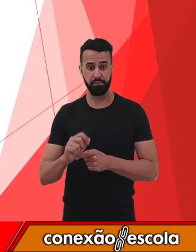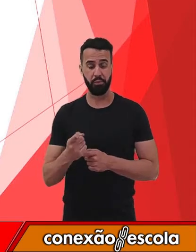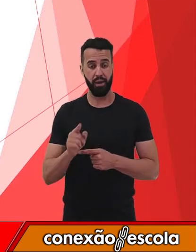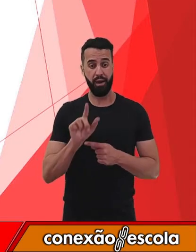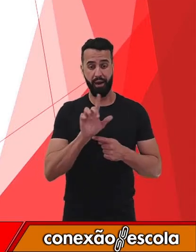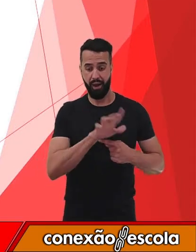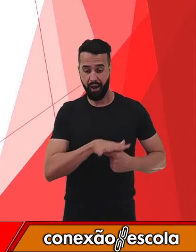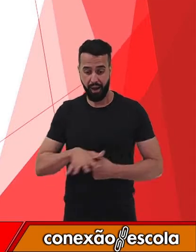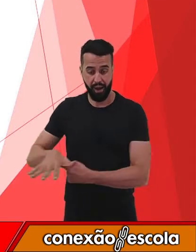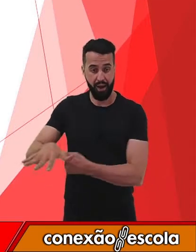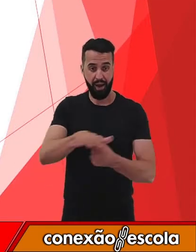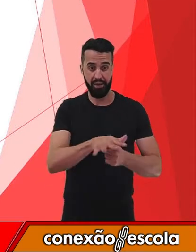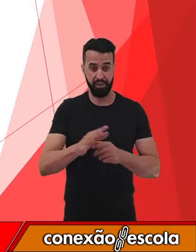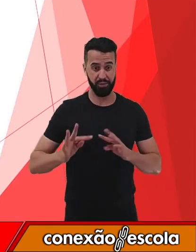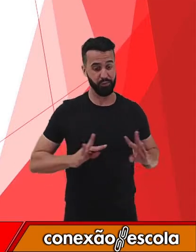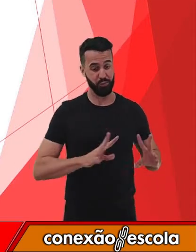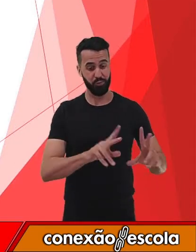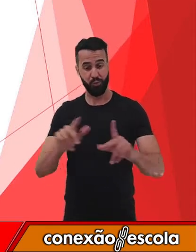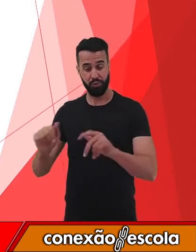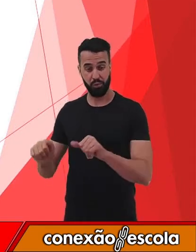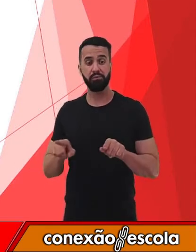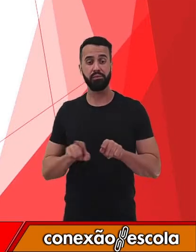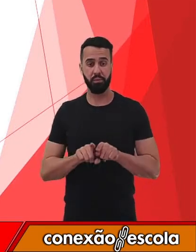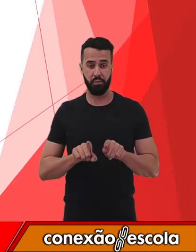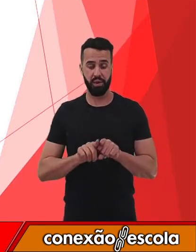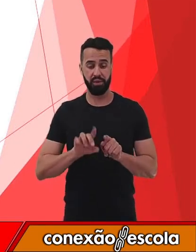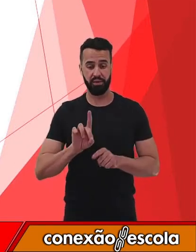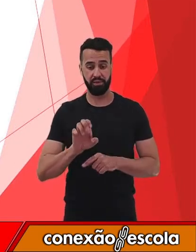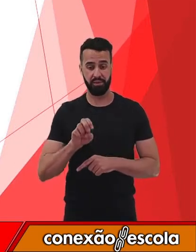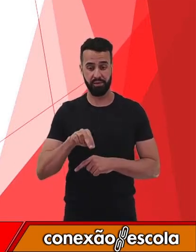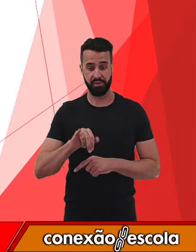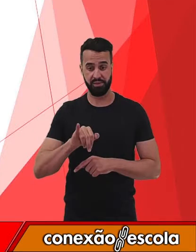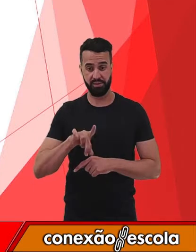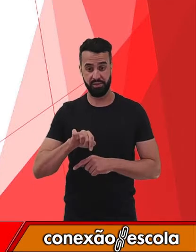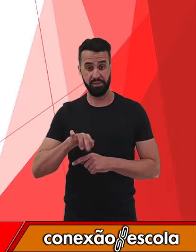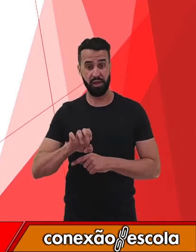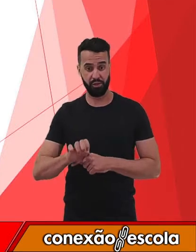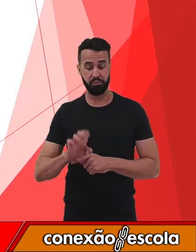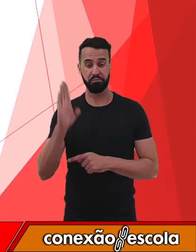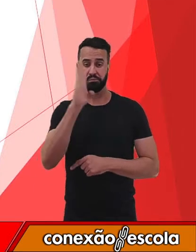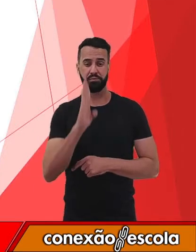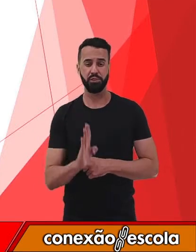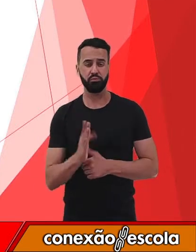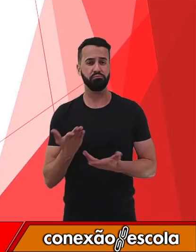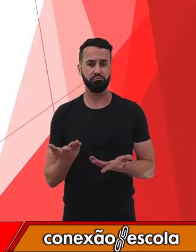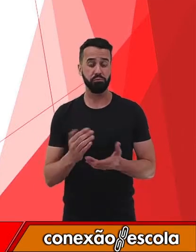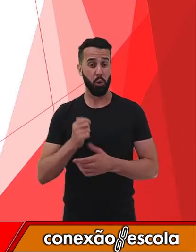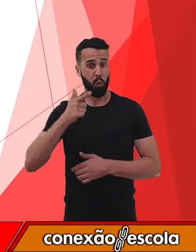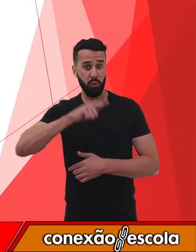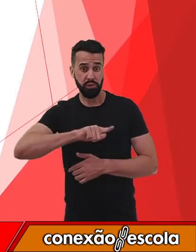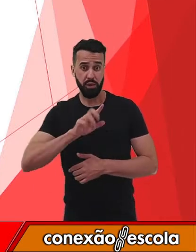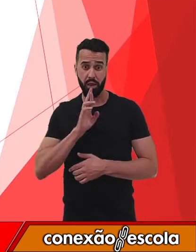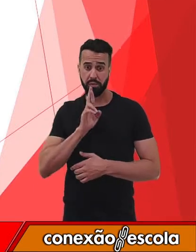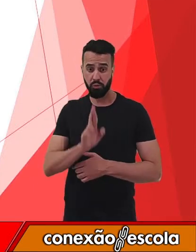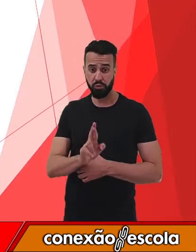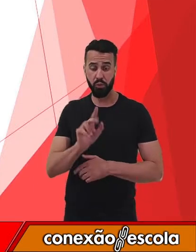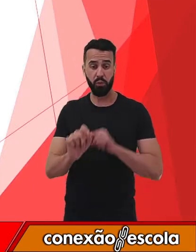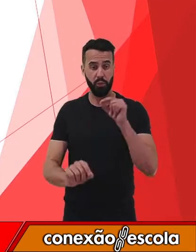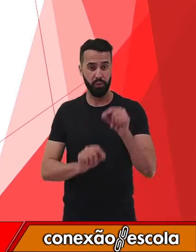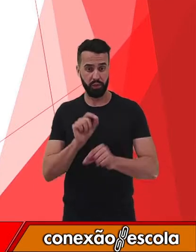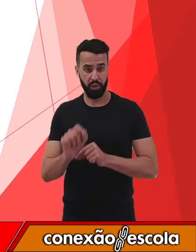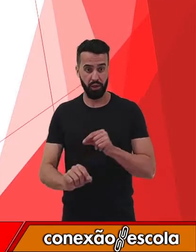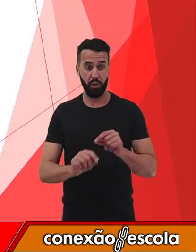densidade demográfica do Brasil. Para chegar na densidade demográfica, é preciso dividir a